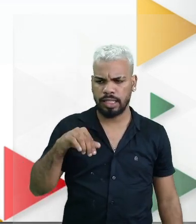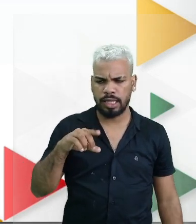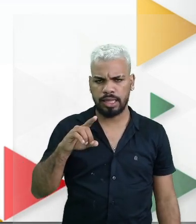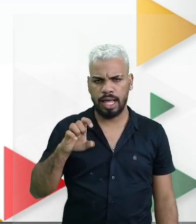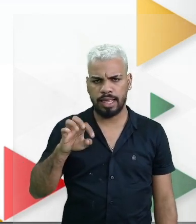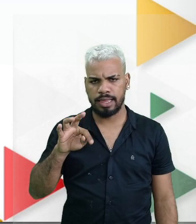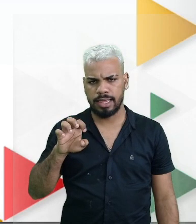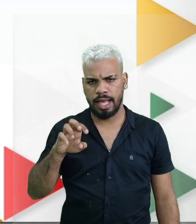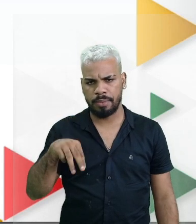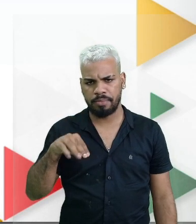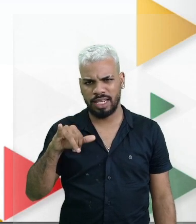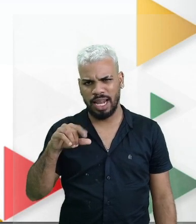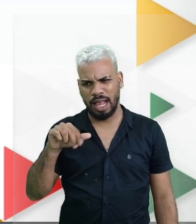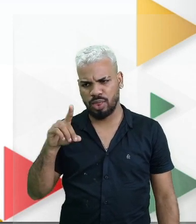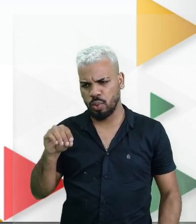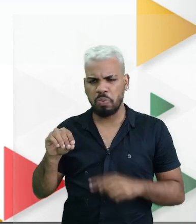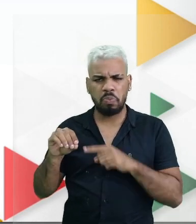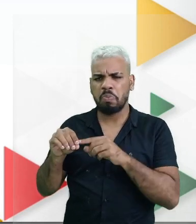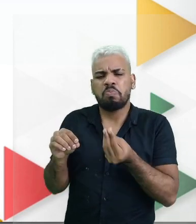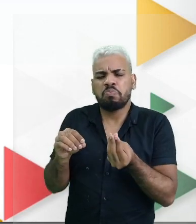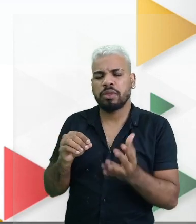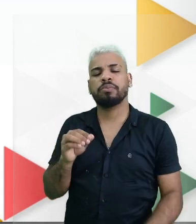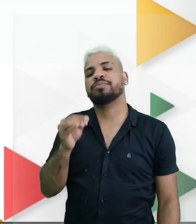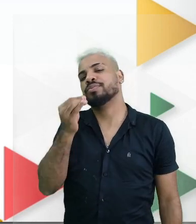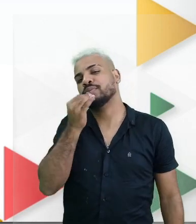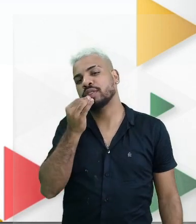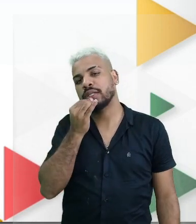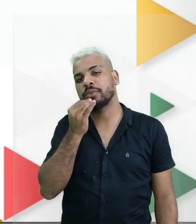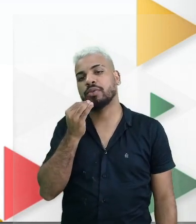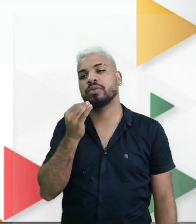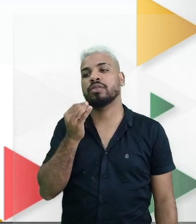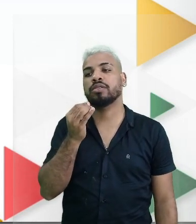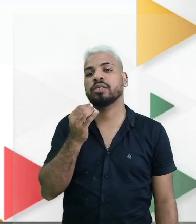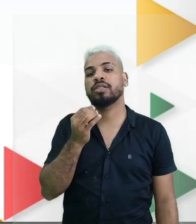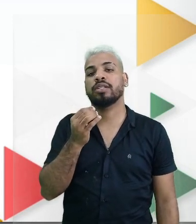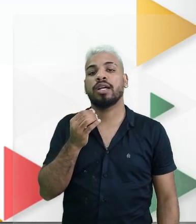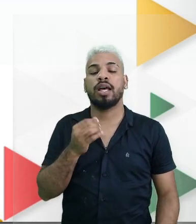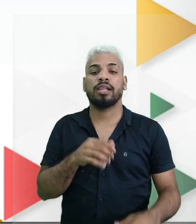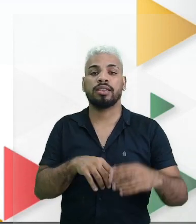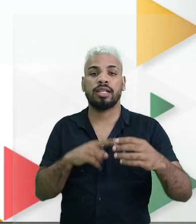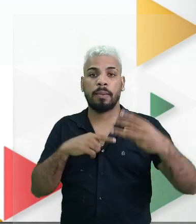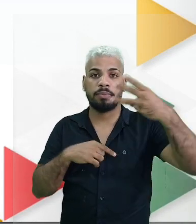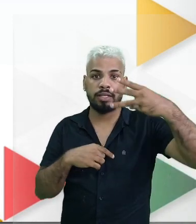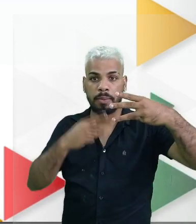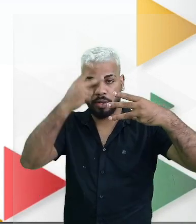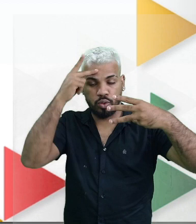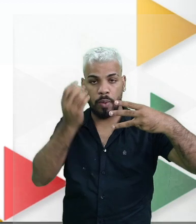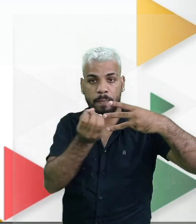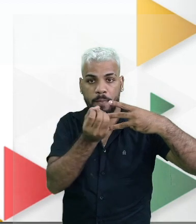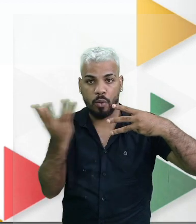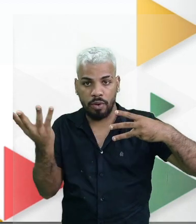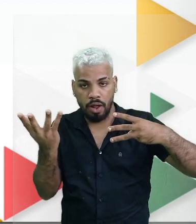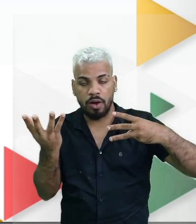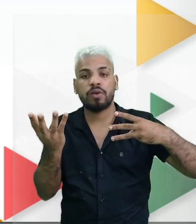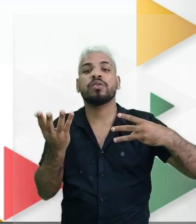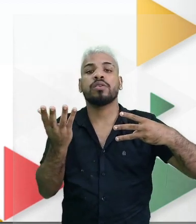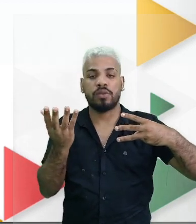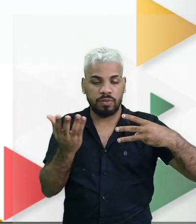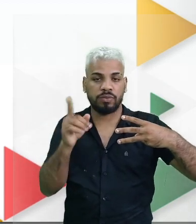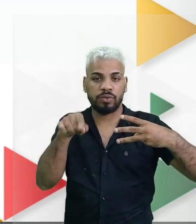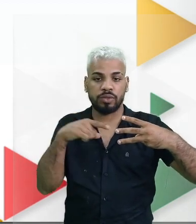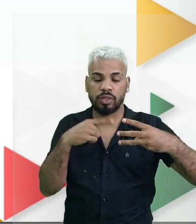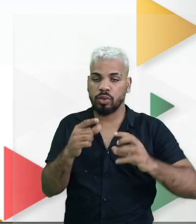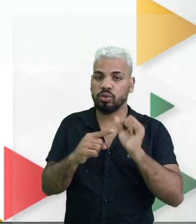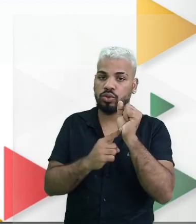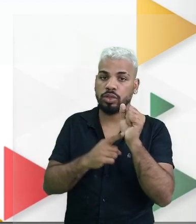aquele que, em geral, nós temos aqui a terceira pessoa do plural ou índice de indeterminação do